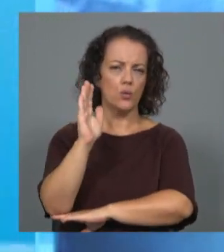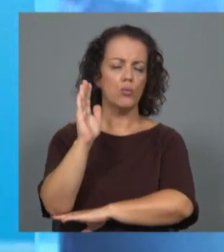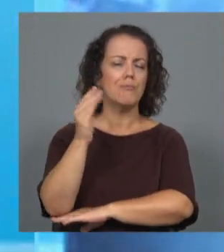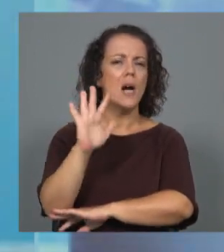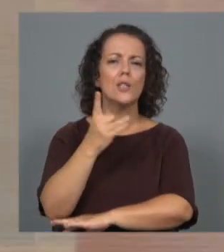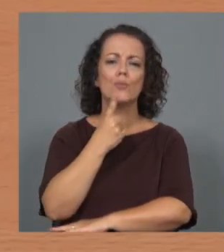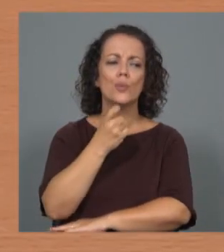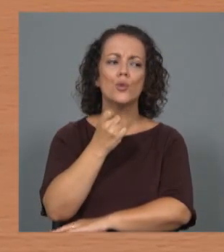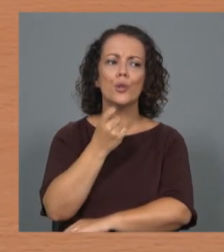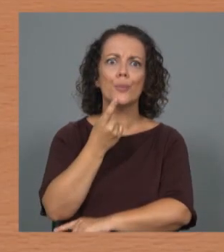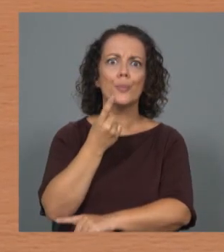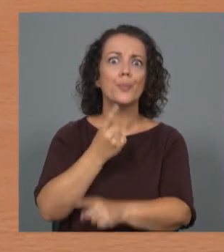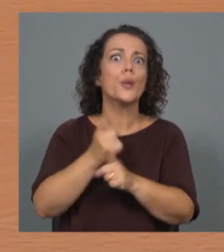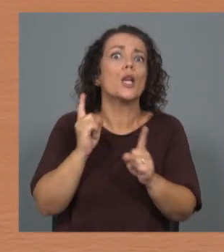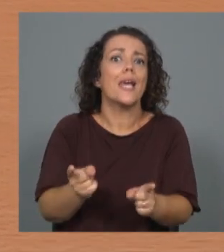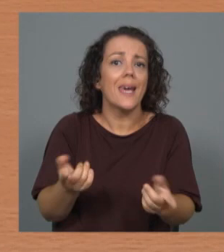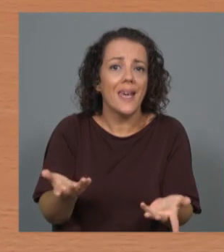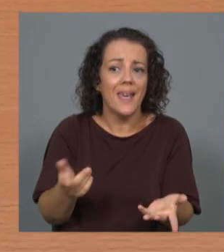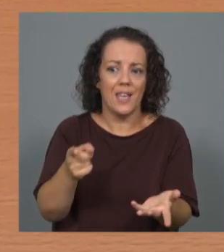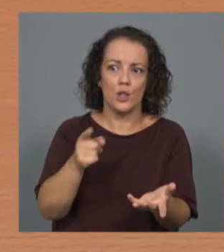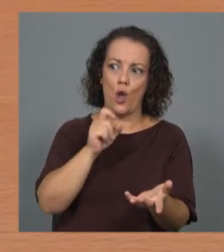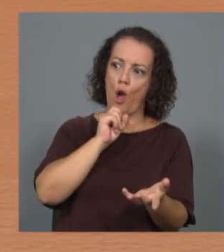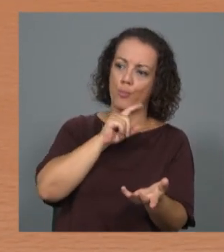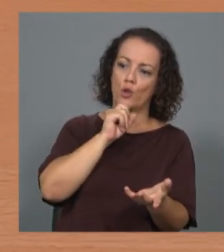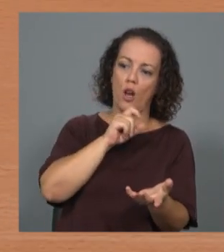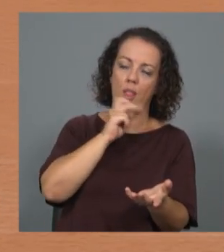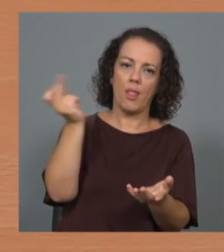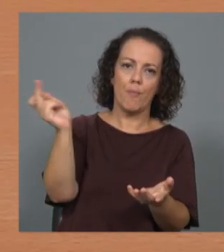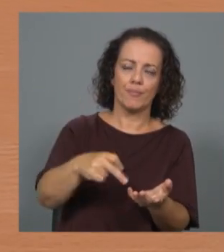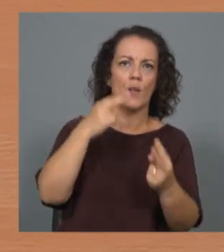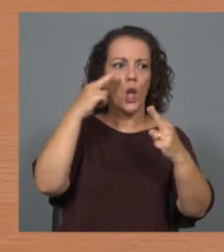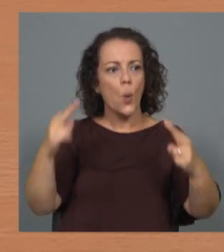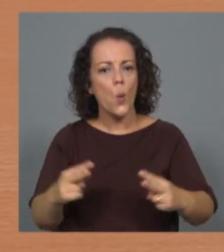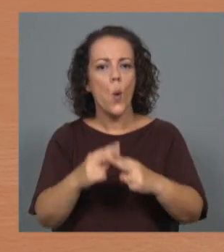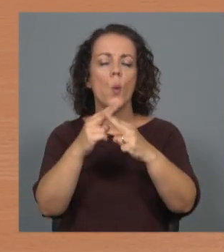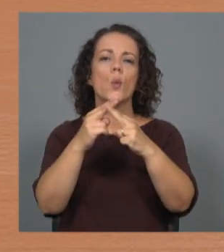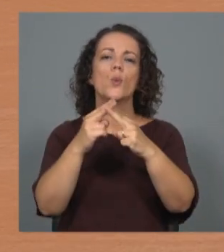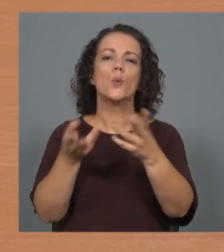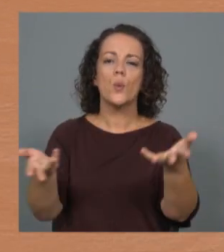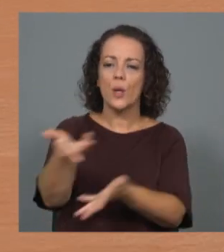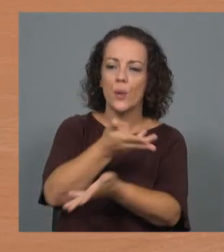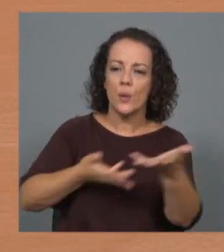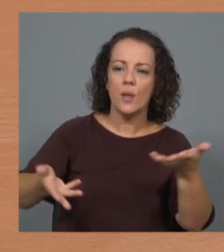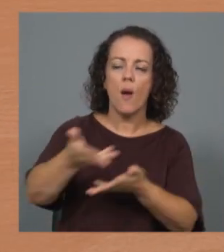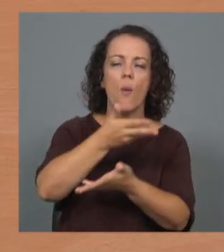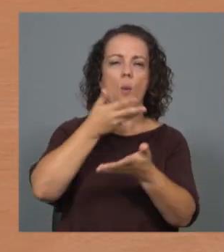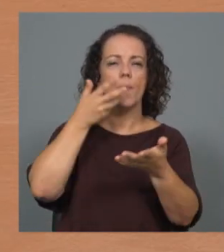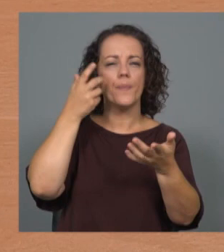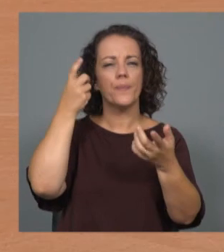Porque um congresso, uma oportunidade de encontro e de reunião e de